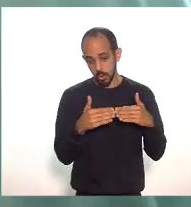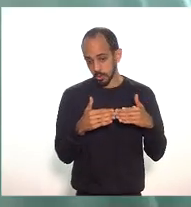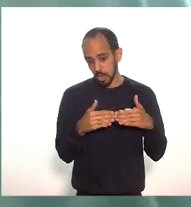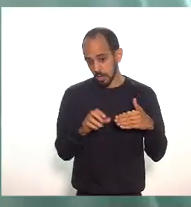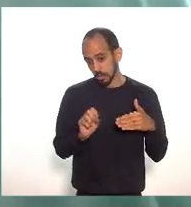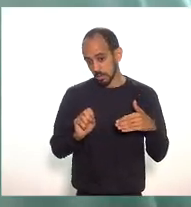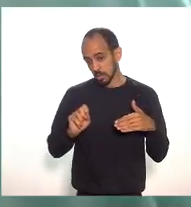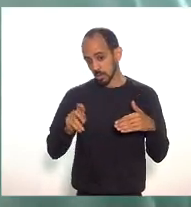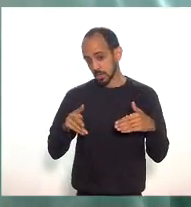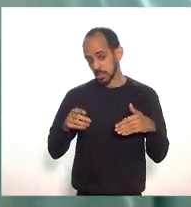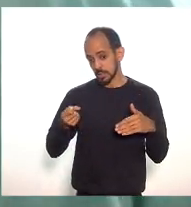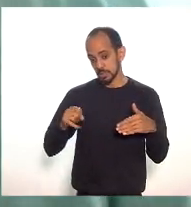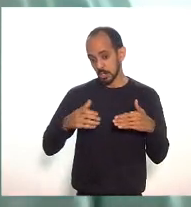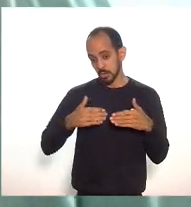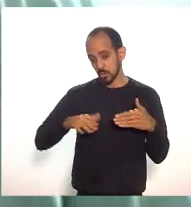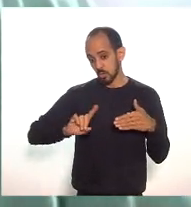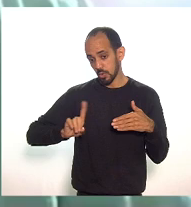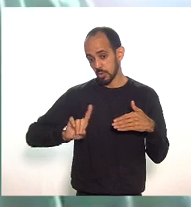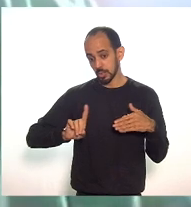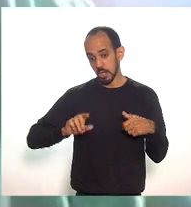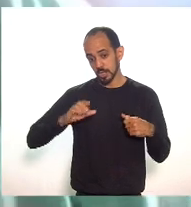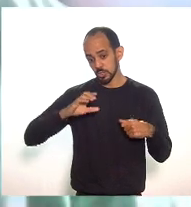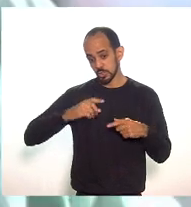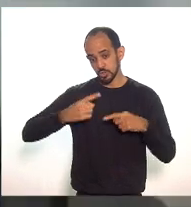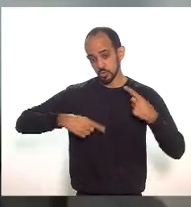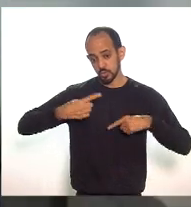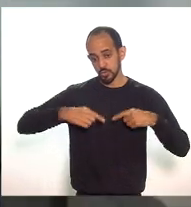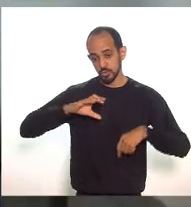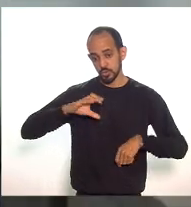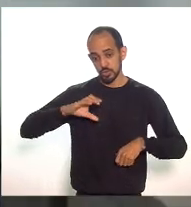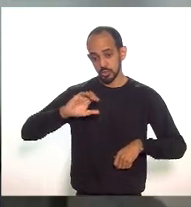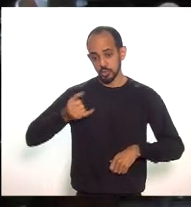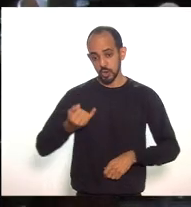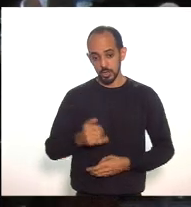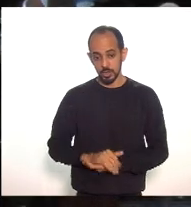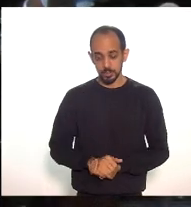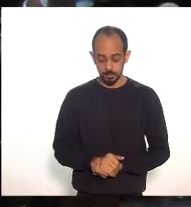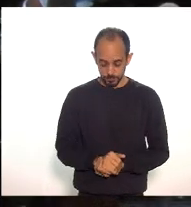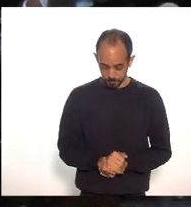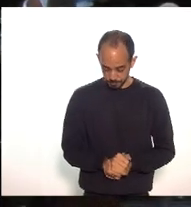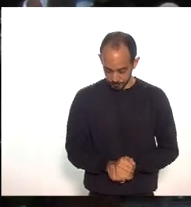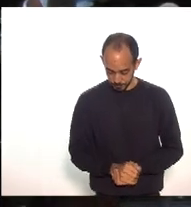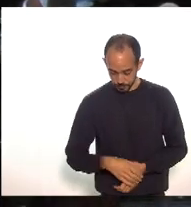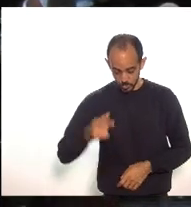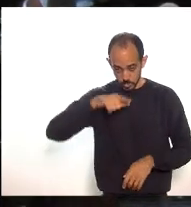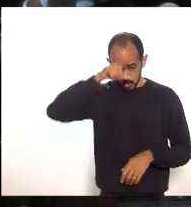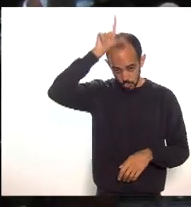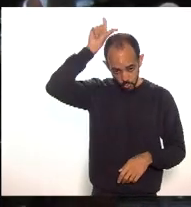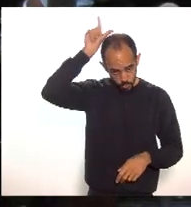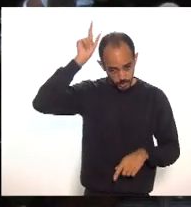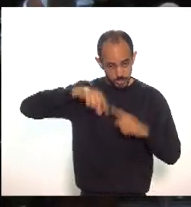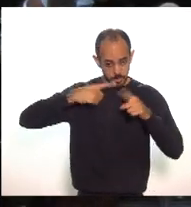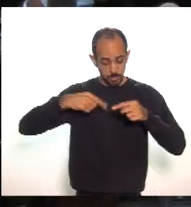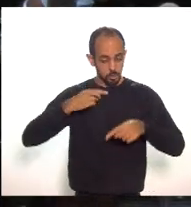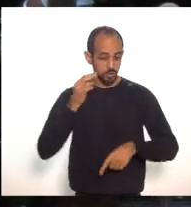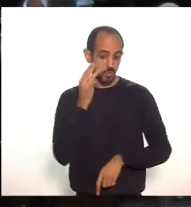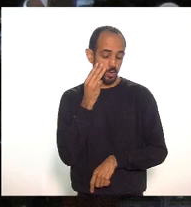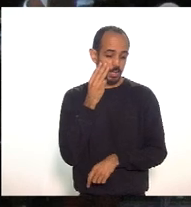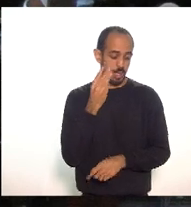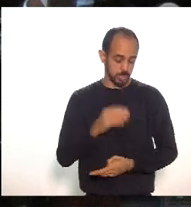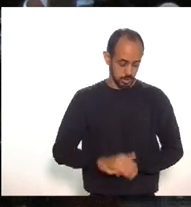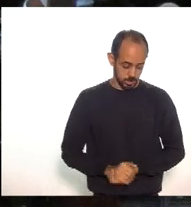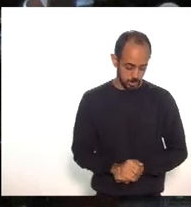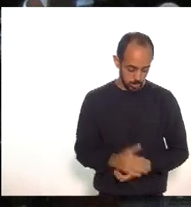ela não concordar o propõe discutir na ccj Presidente Deputado dente Deputado o Luiz e deputado waldeck